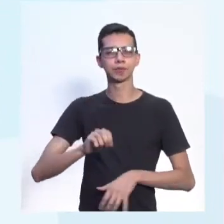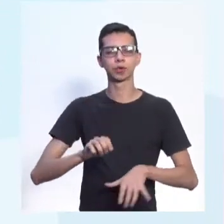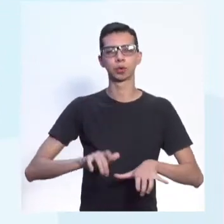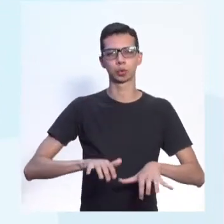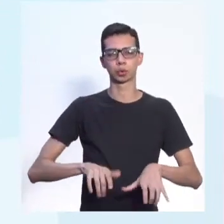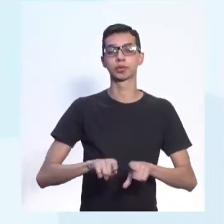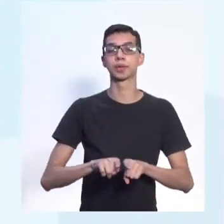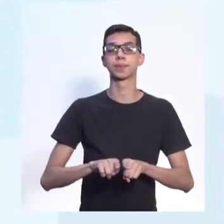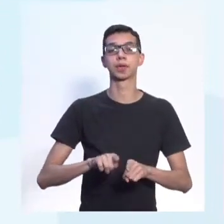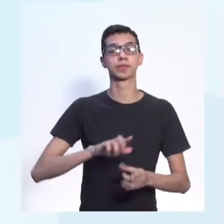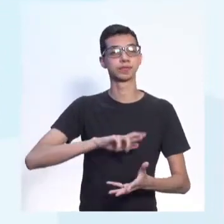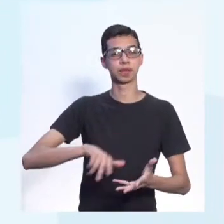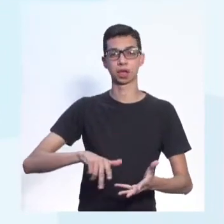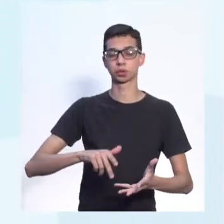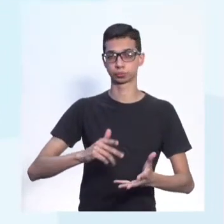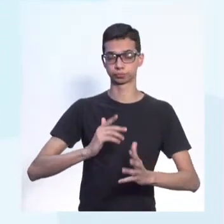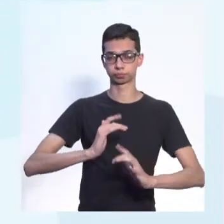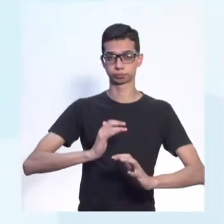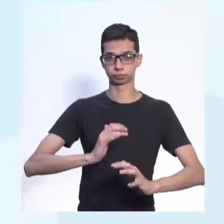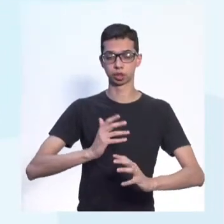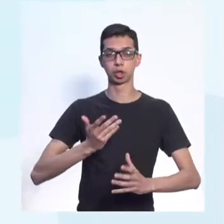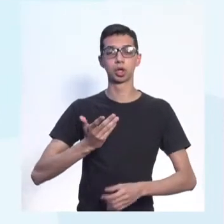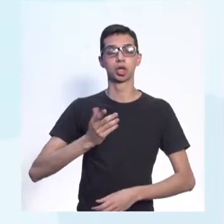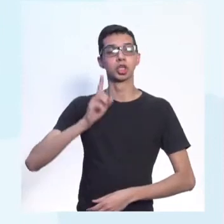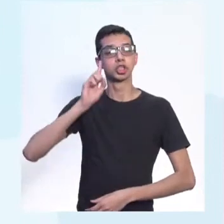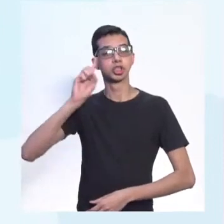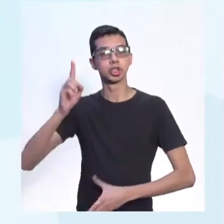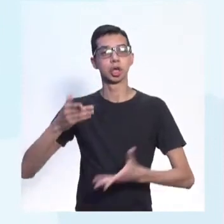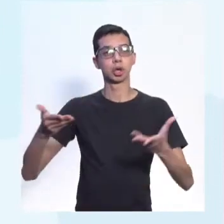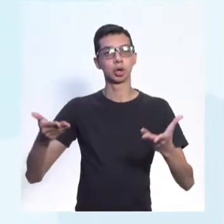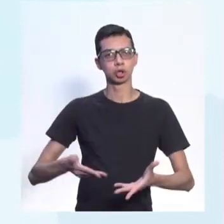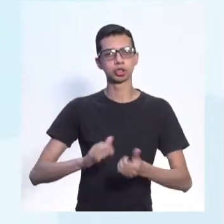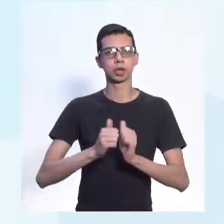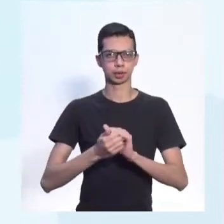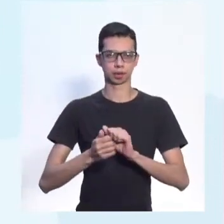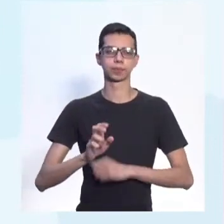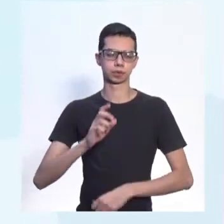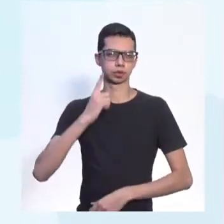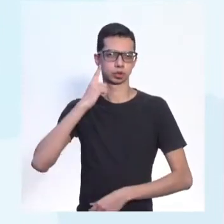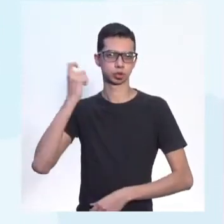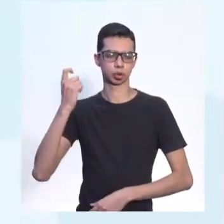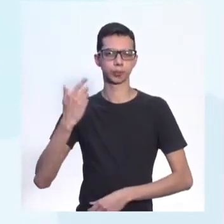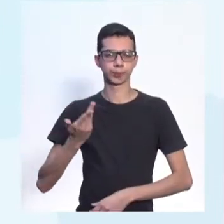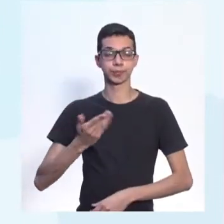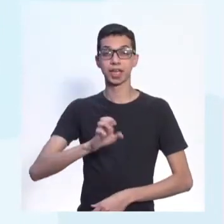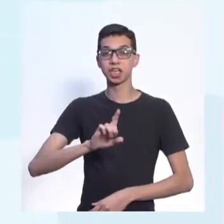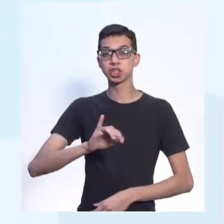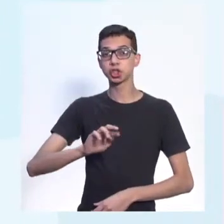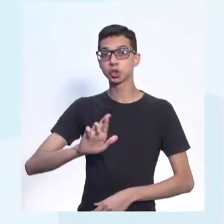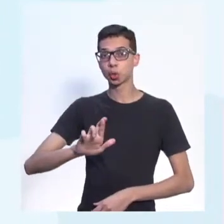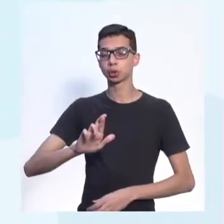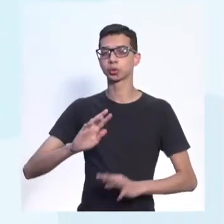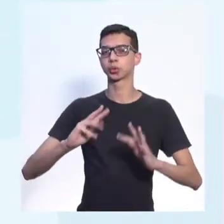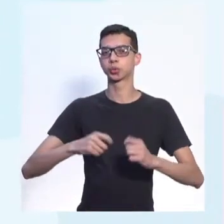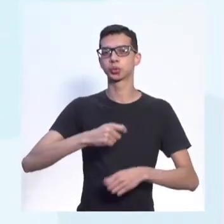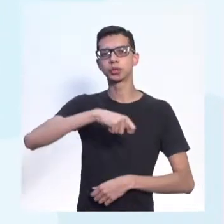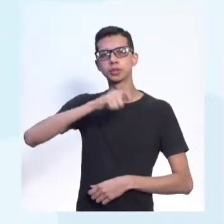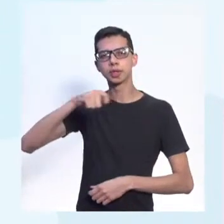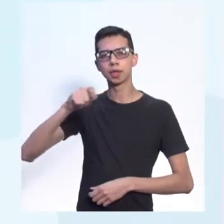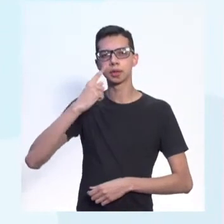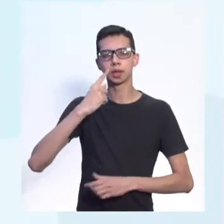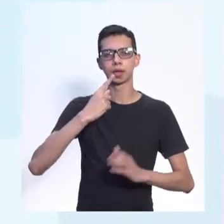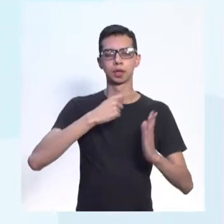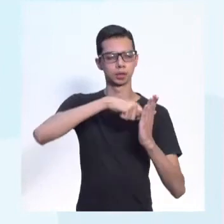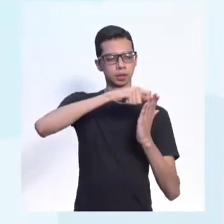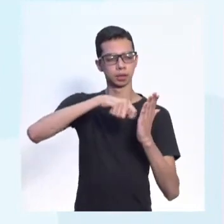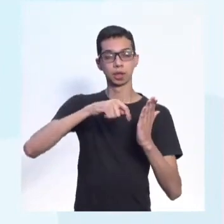gamba, para seus correspondentes em nossos dias. Então, o editor, além de fazer toda a edição, a parte escrita da partitura, para